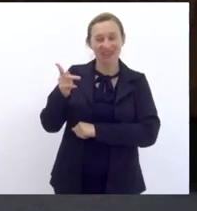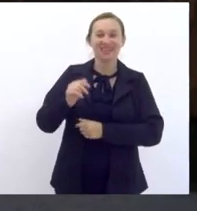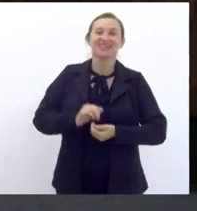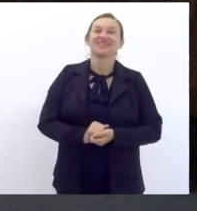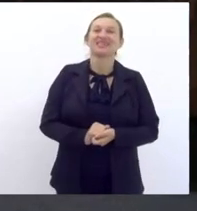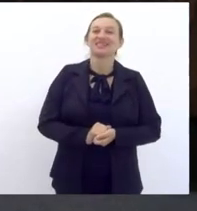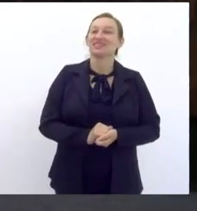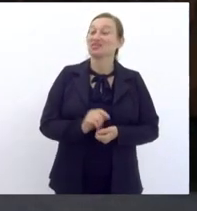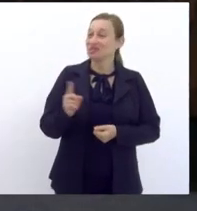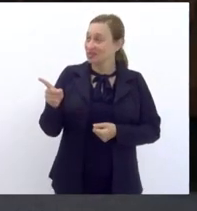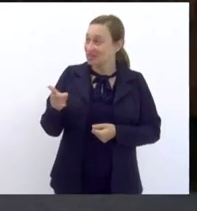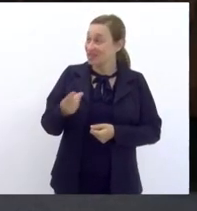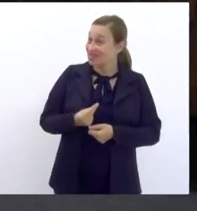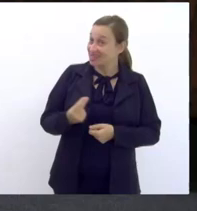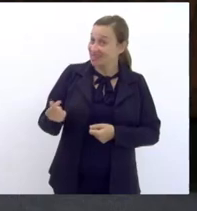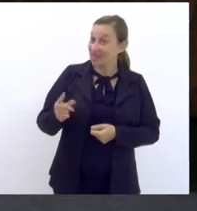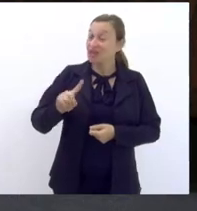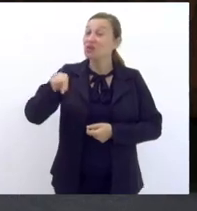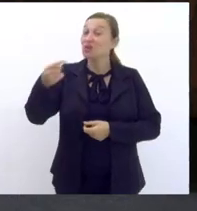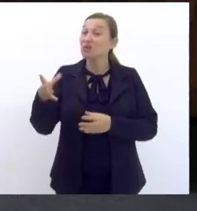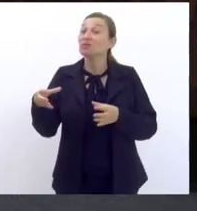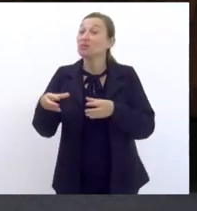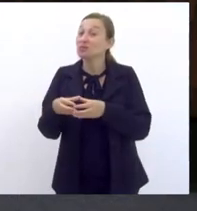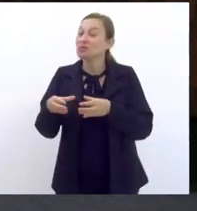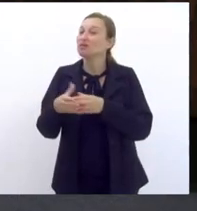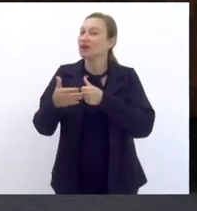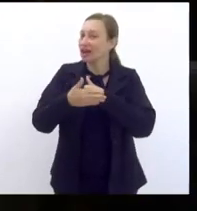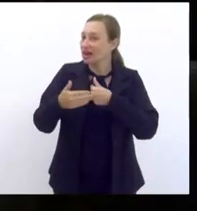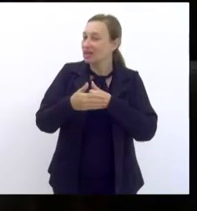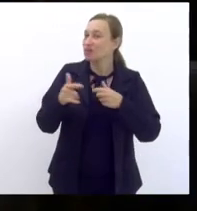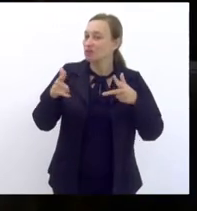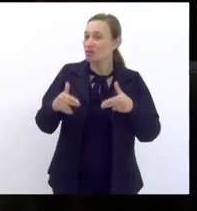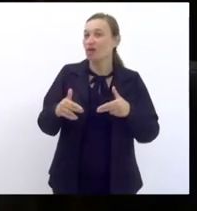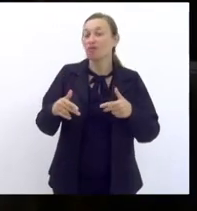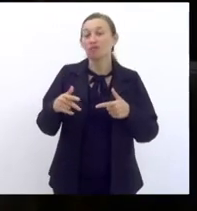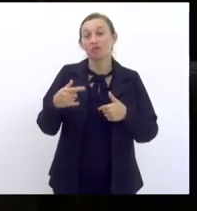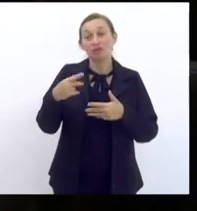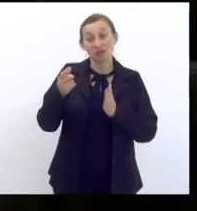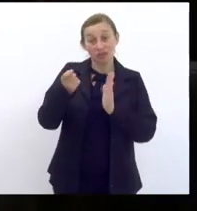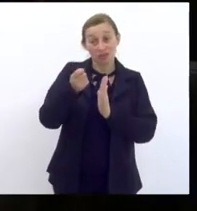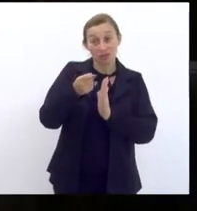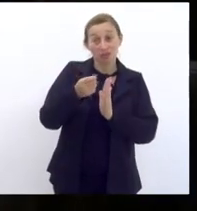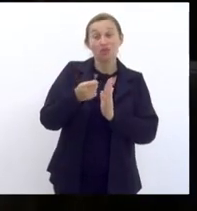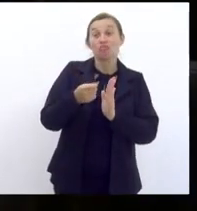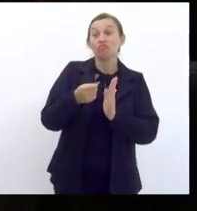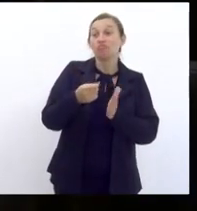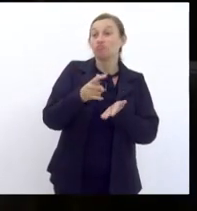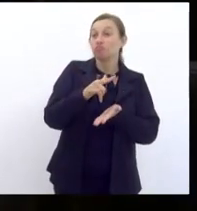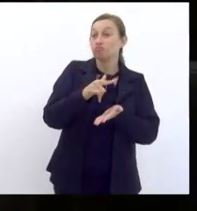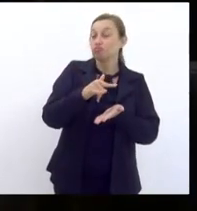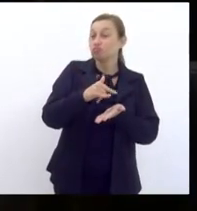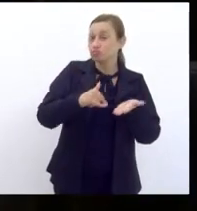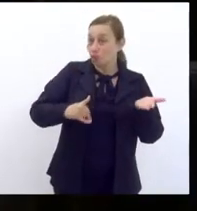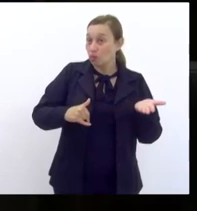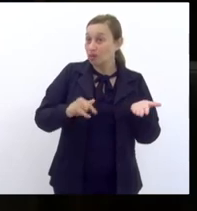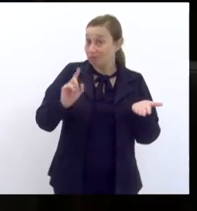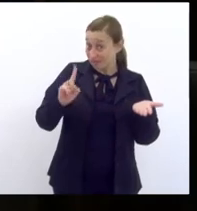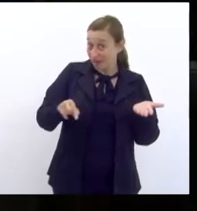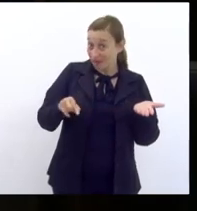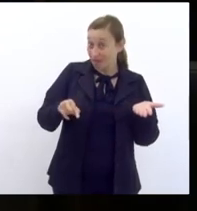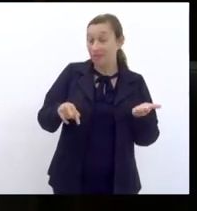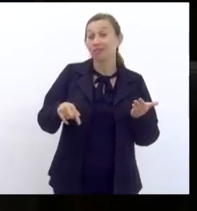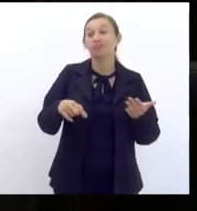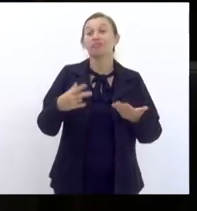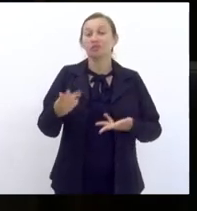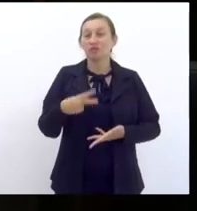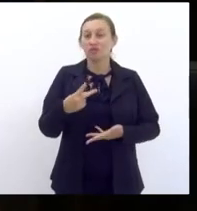você sai e aí a próxima turma vai ter esse carinho Então vamos fazer logo um documento permanente né então